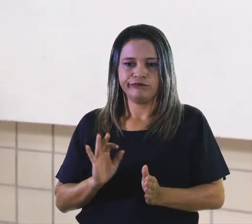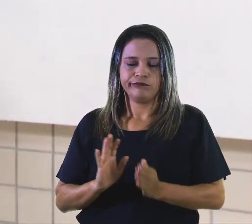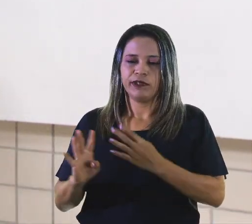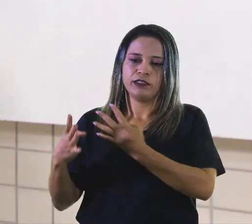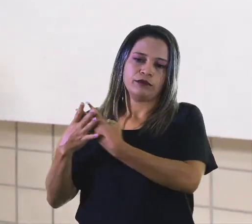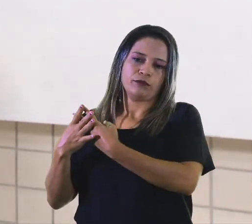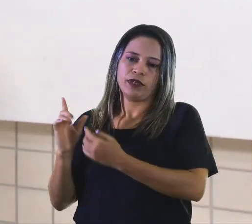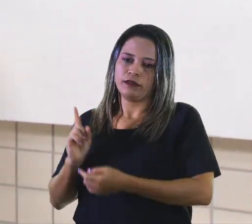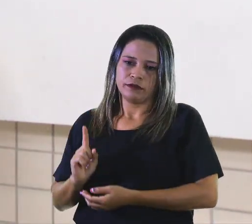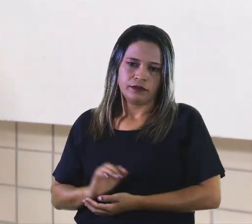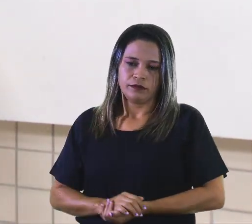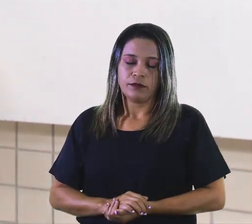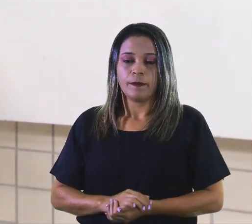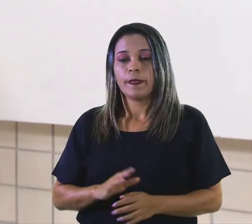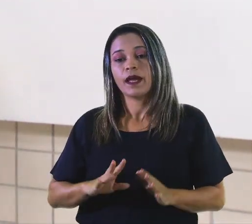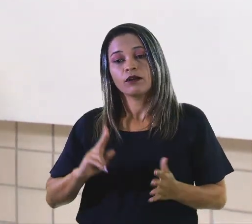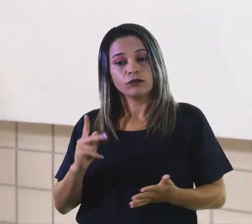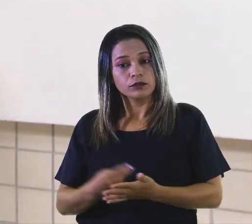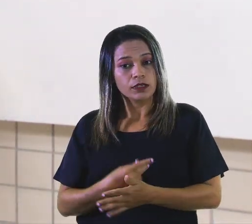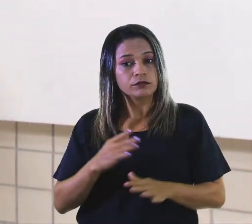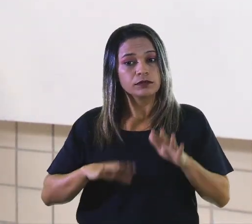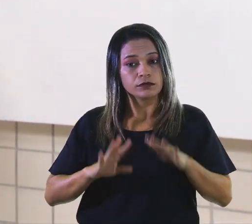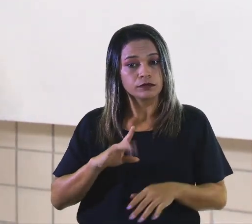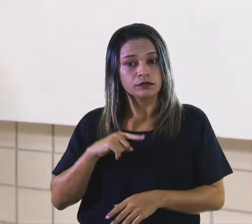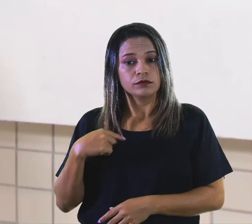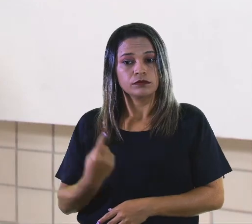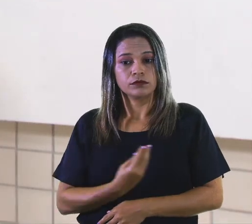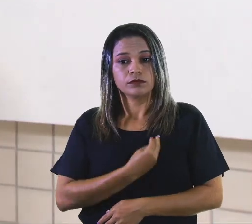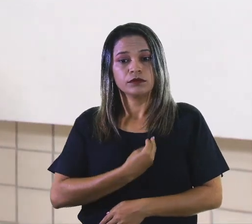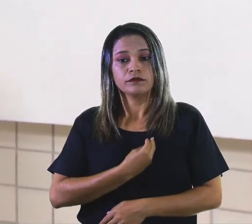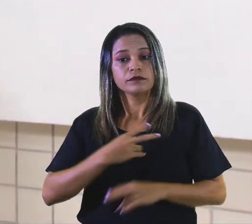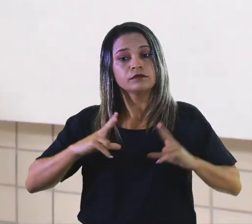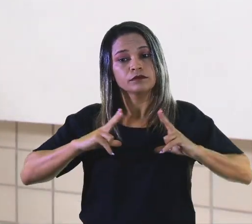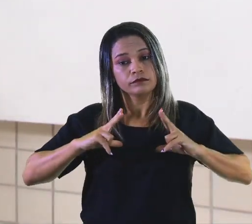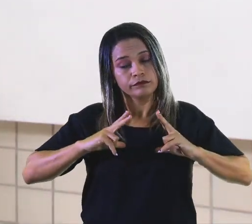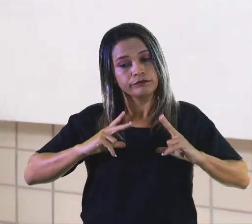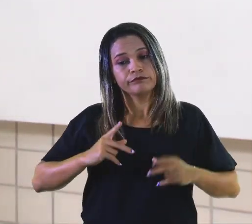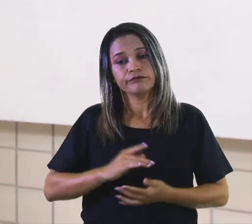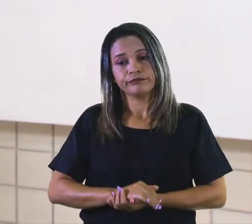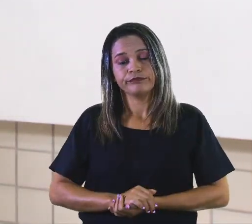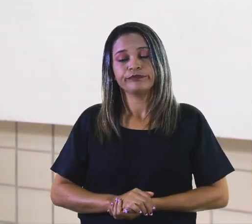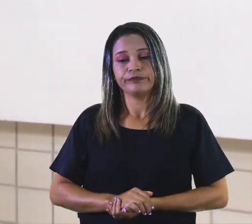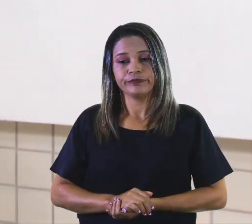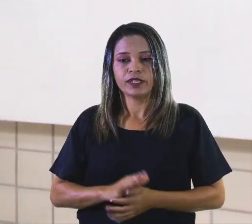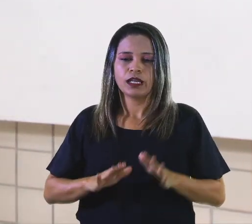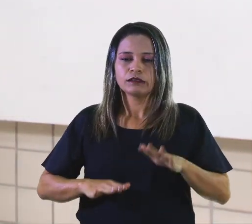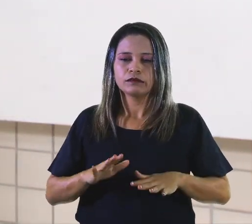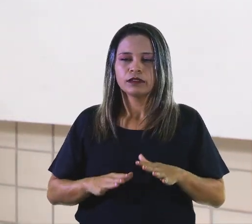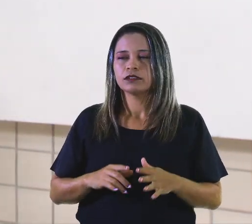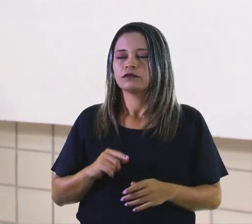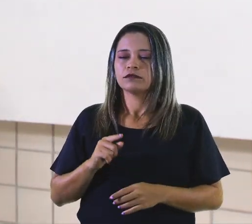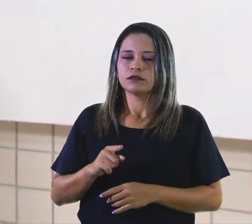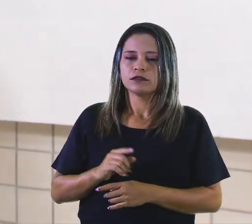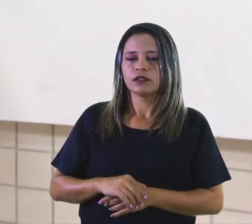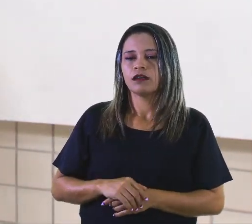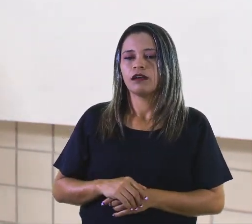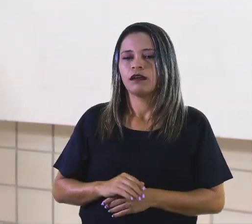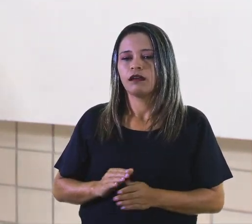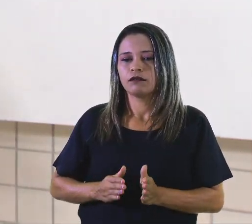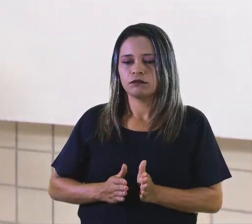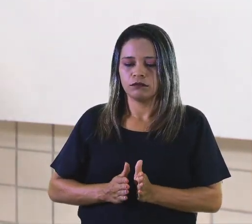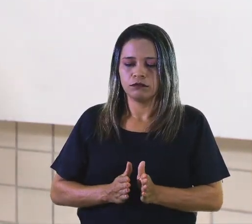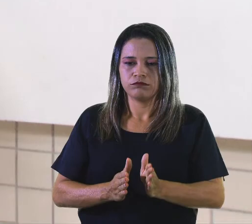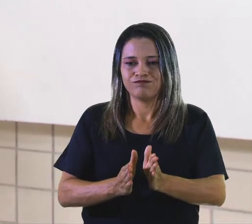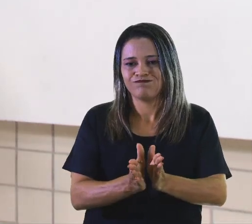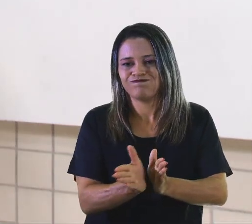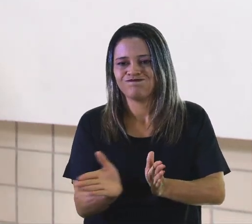É o que acontece muitas vezes na nossa vida particular, na nossa vida pessoal. De repente você segue ali maus caminhos